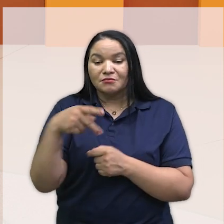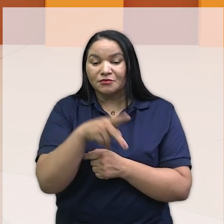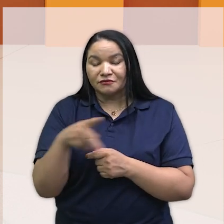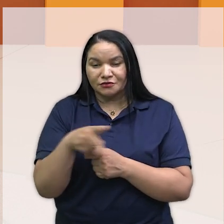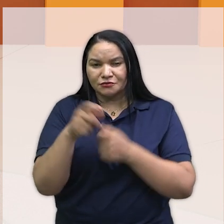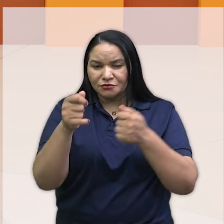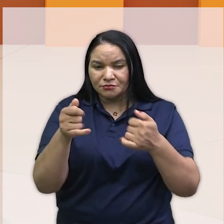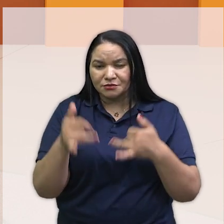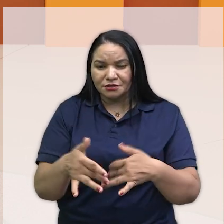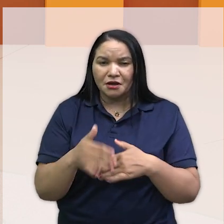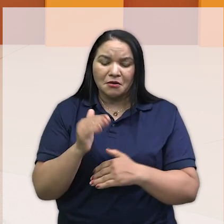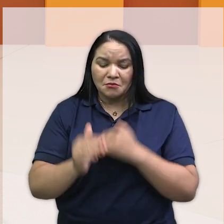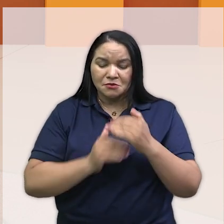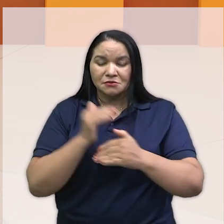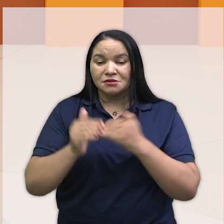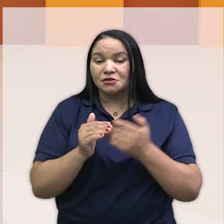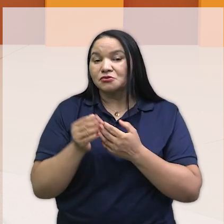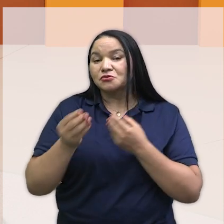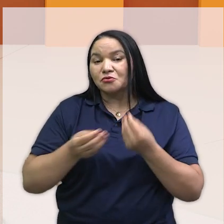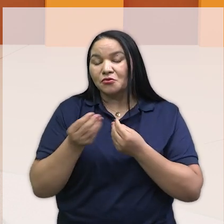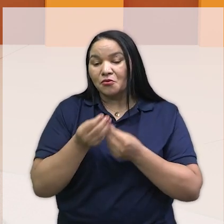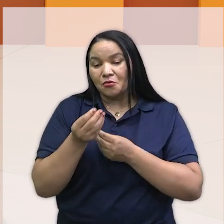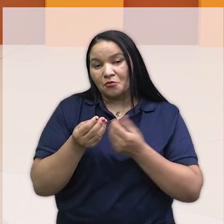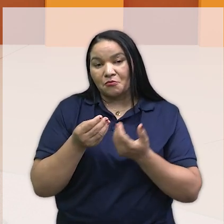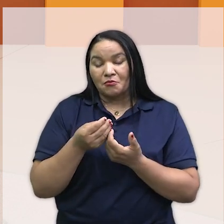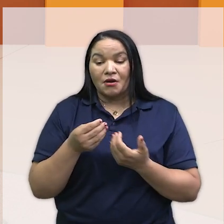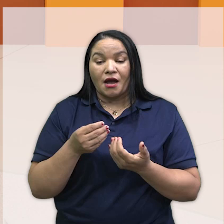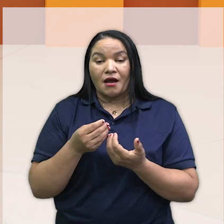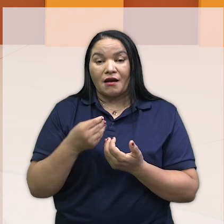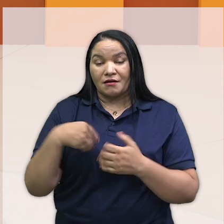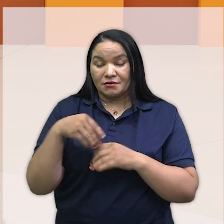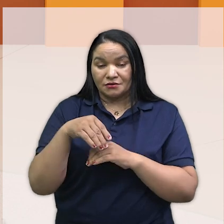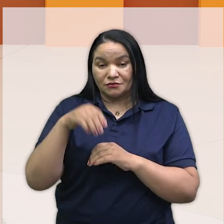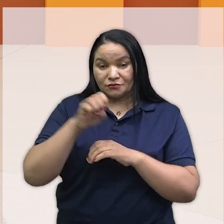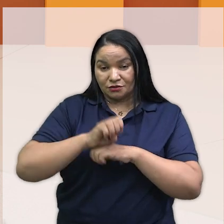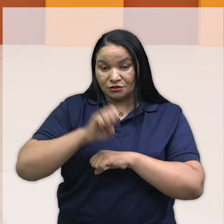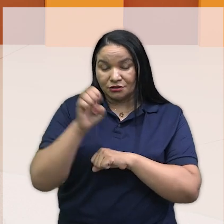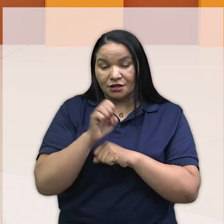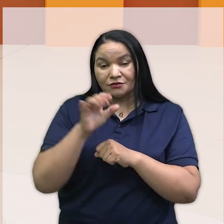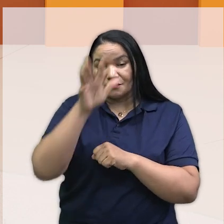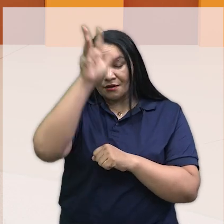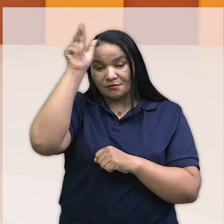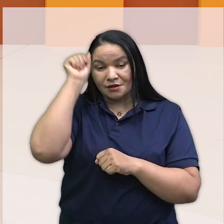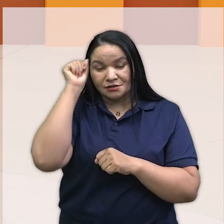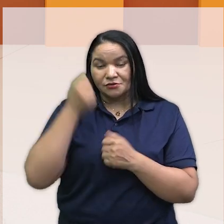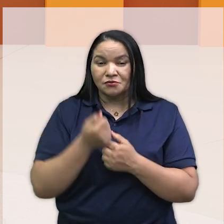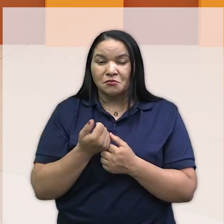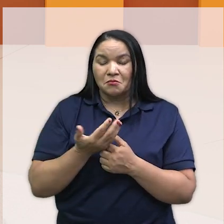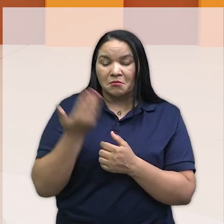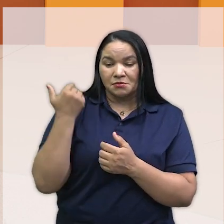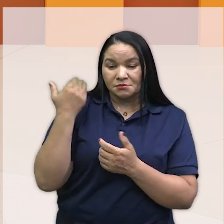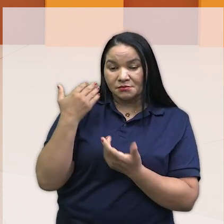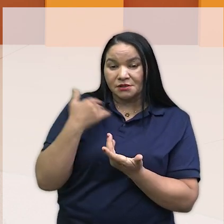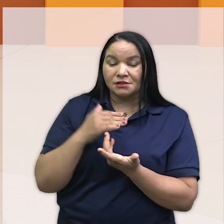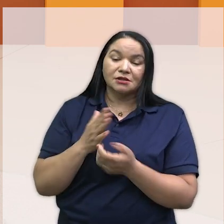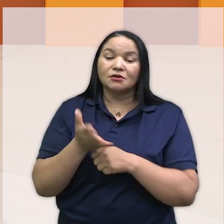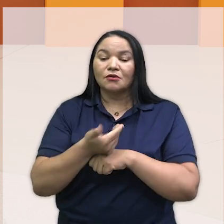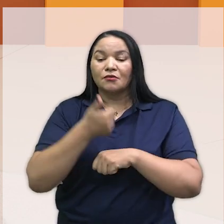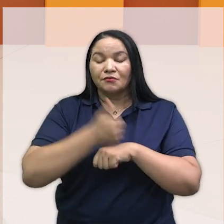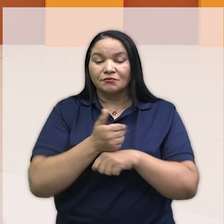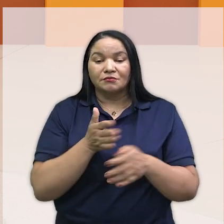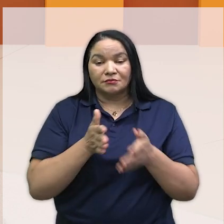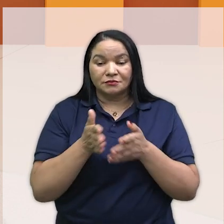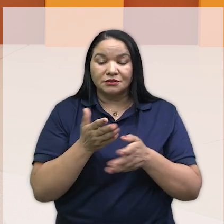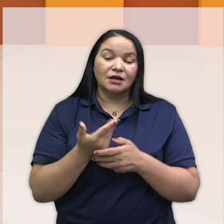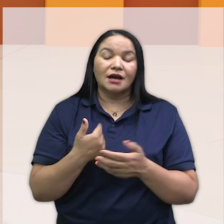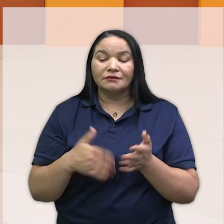um pouco sobre esse processo de formação do estado do Amazonas, desde o período colonial até a gente